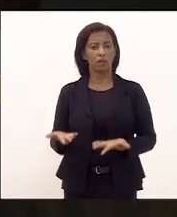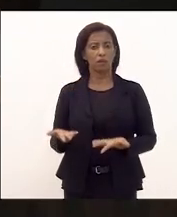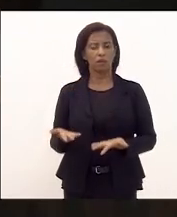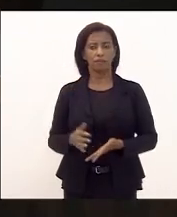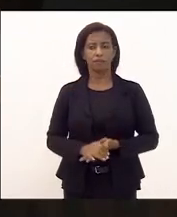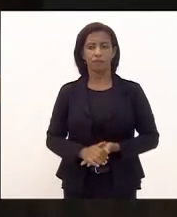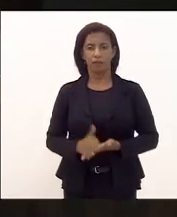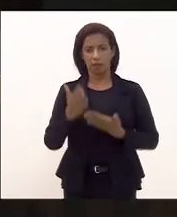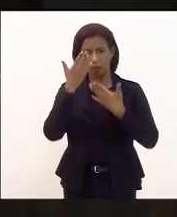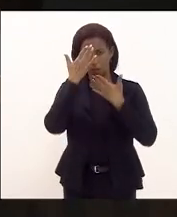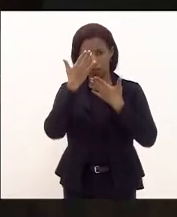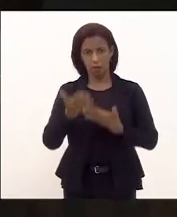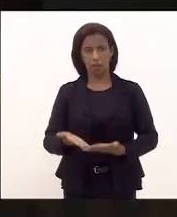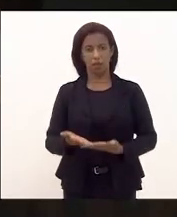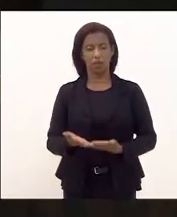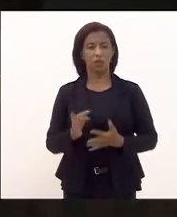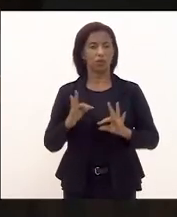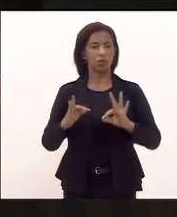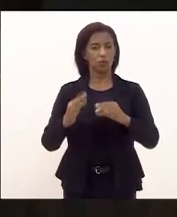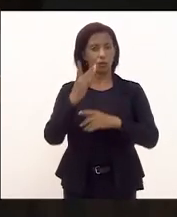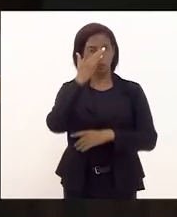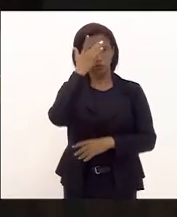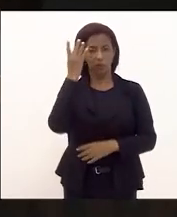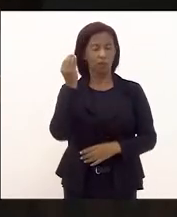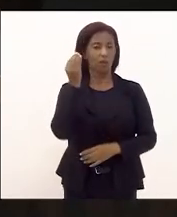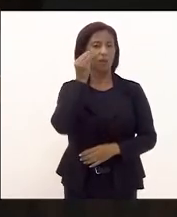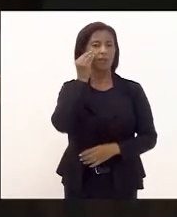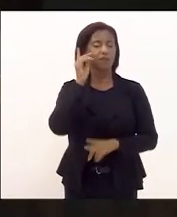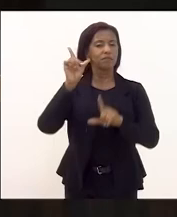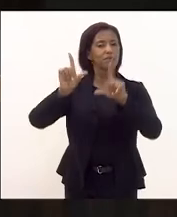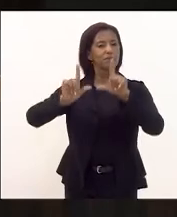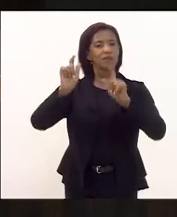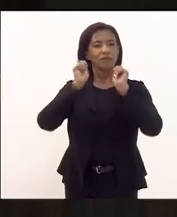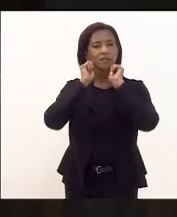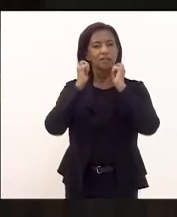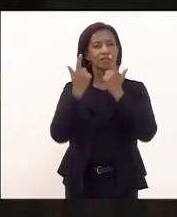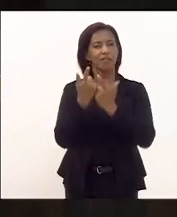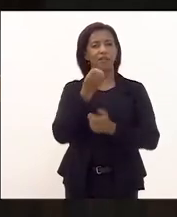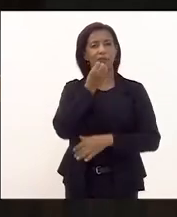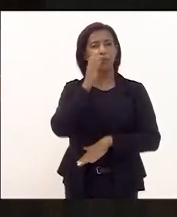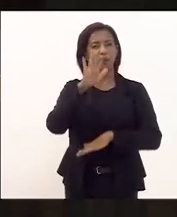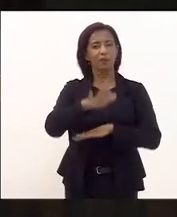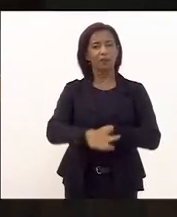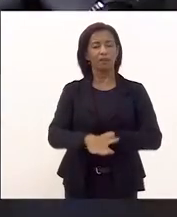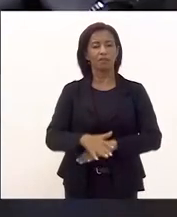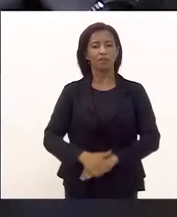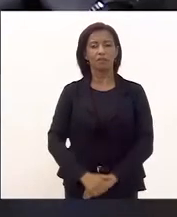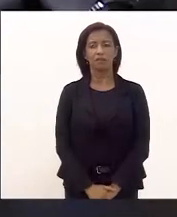expediente final, agradecendo a todas e todos que nos acompanham pela TV Alerj. Boa tarde.